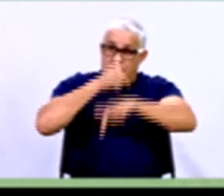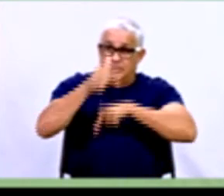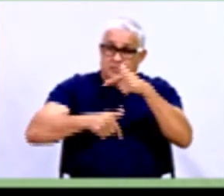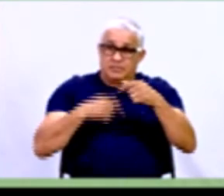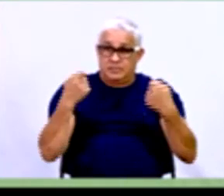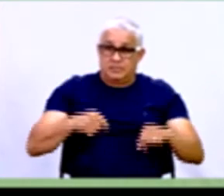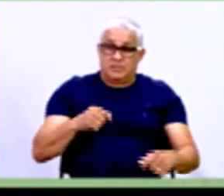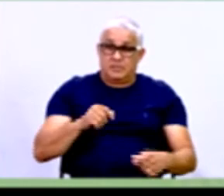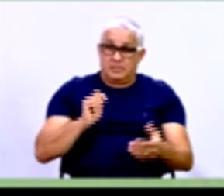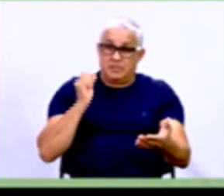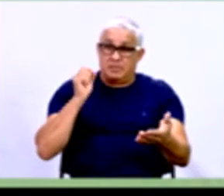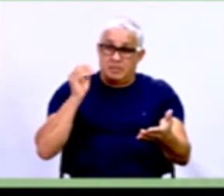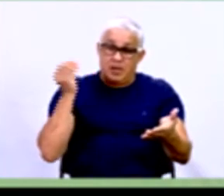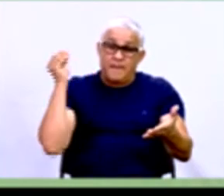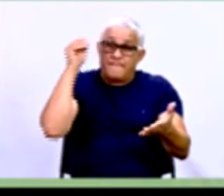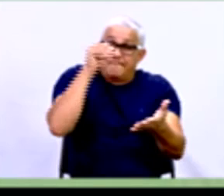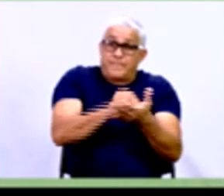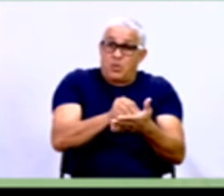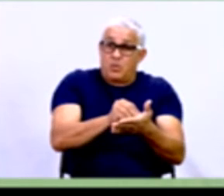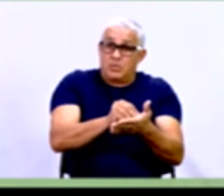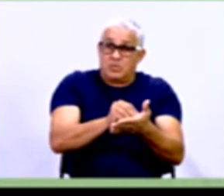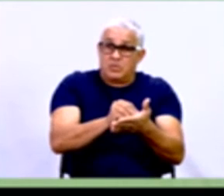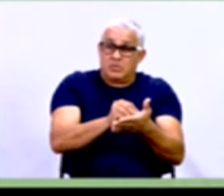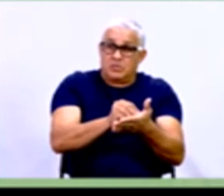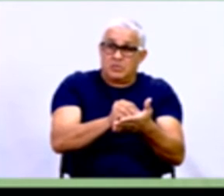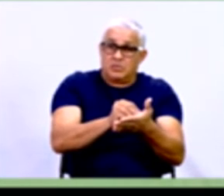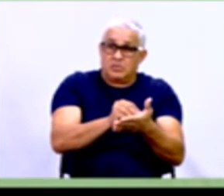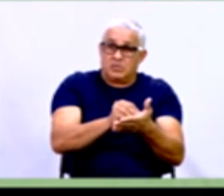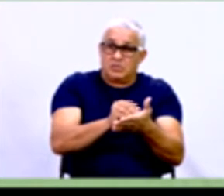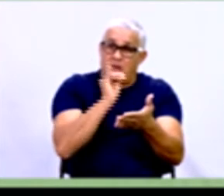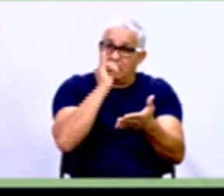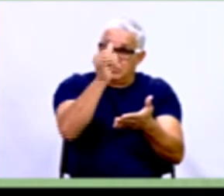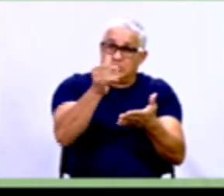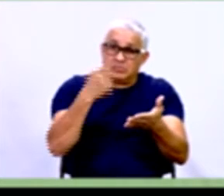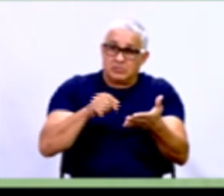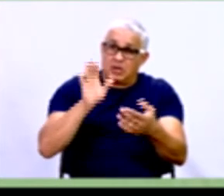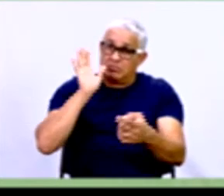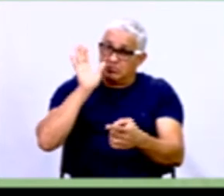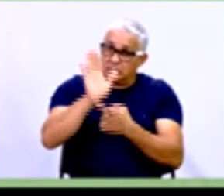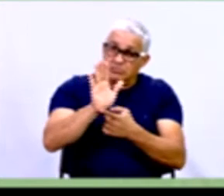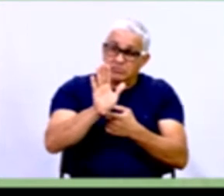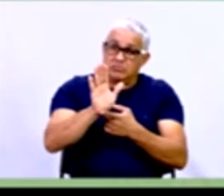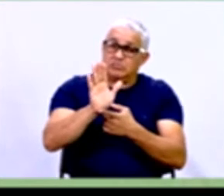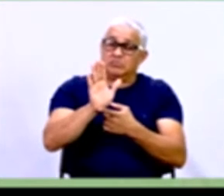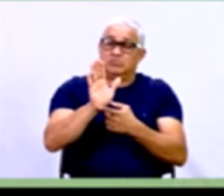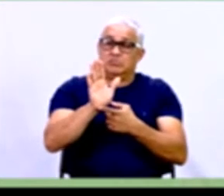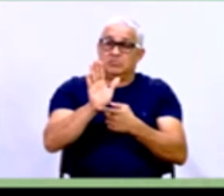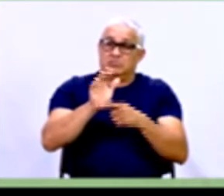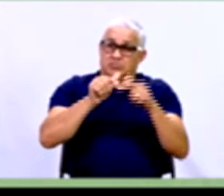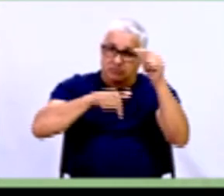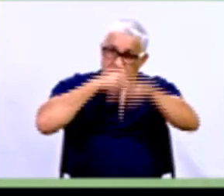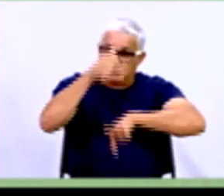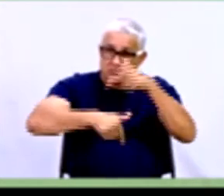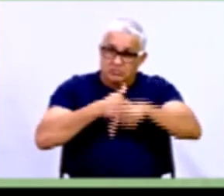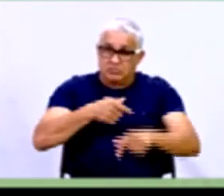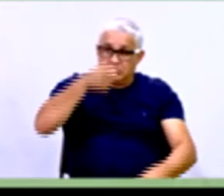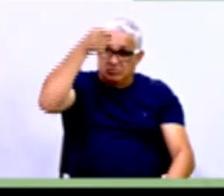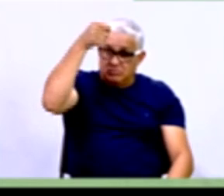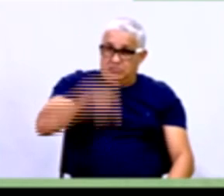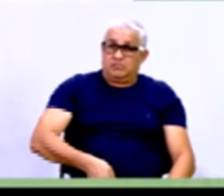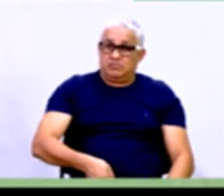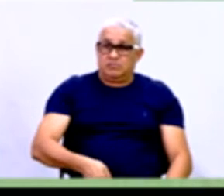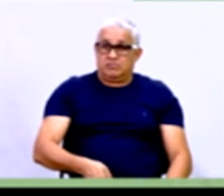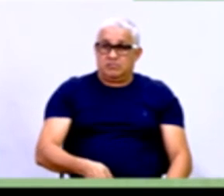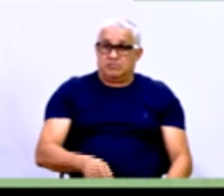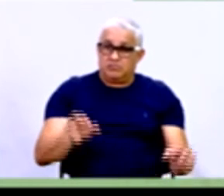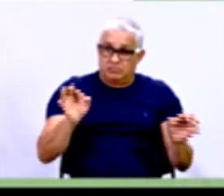seja registrada formalmente, pois dessa forma é possível demonstrar que o empregador cumpriu com a obrigação a ele imposta. E nós temos